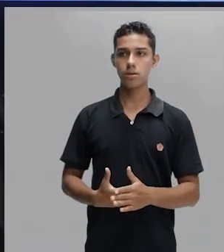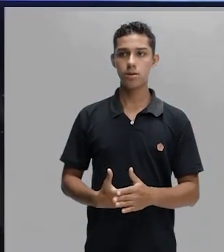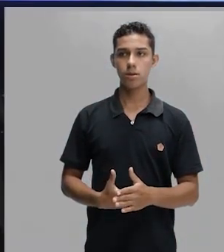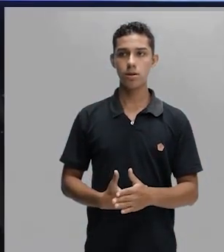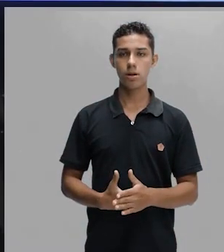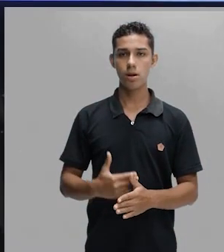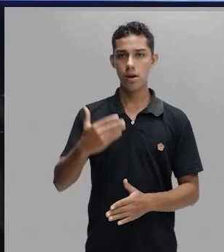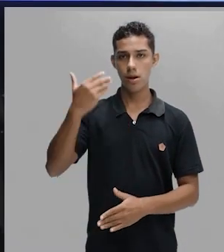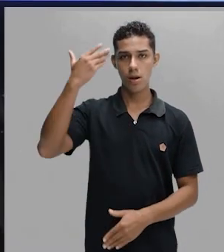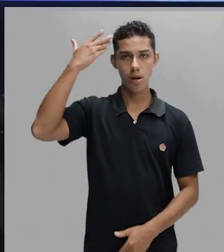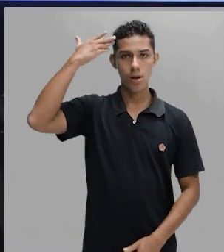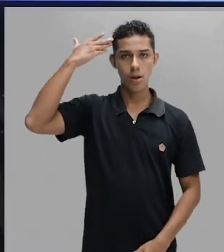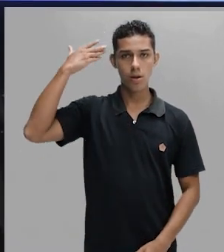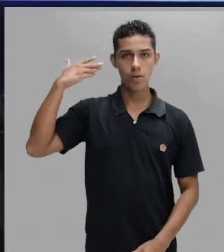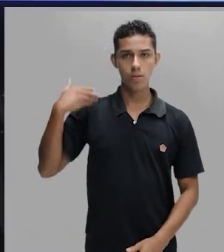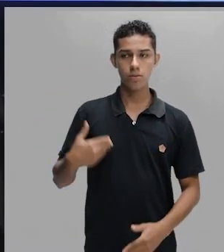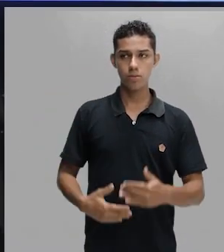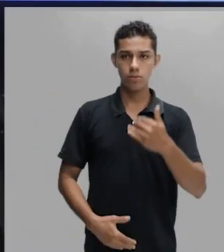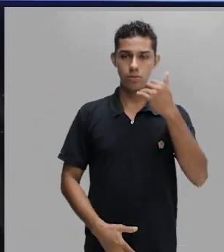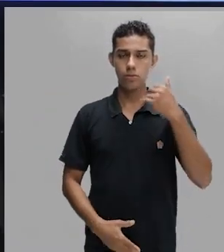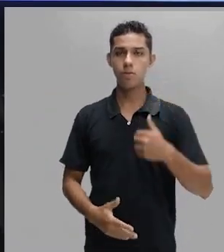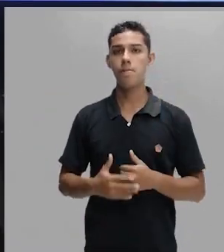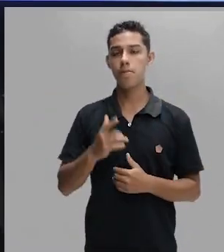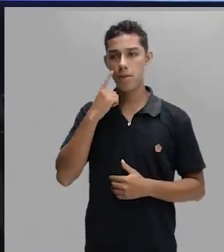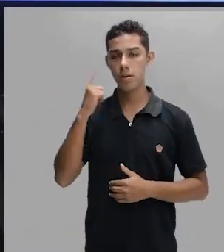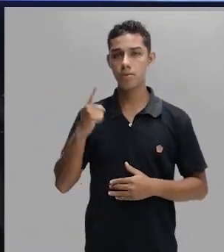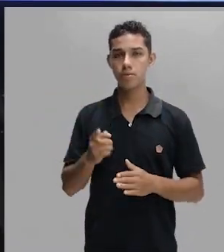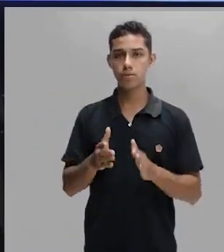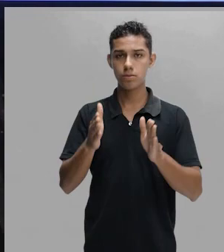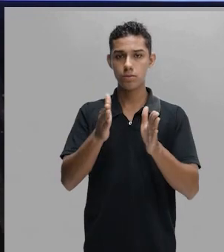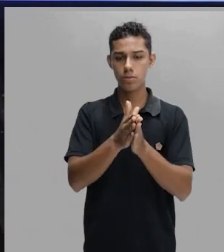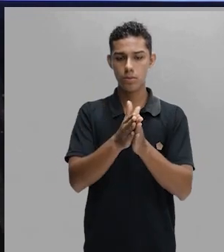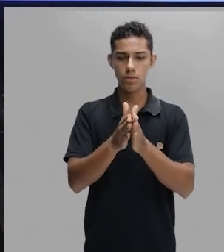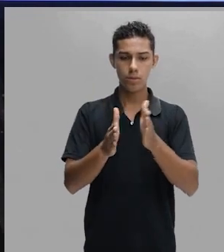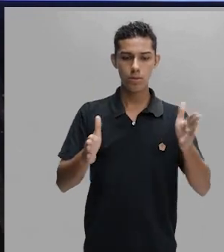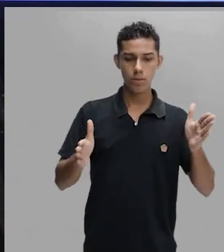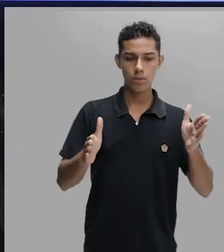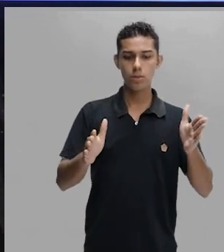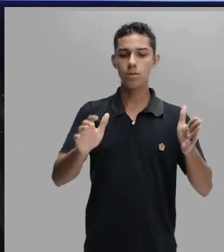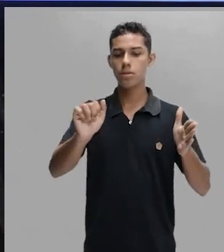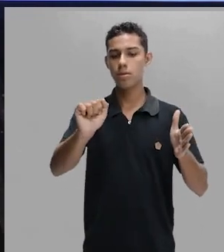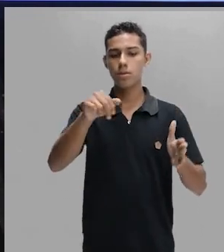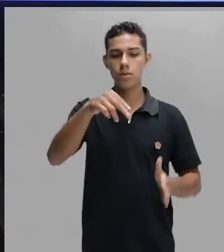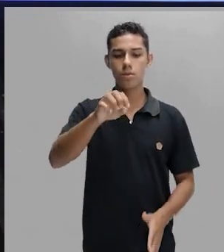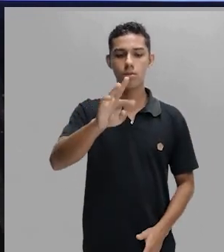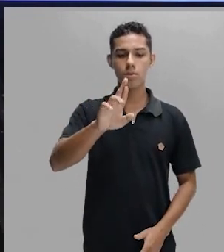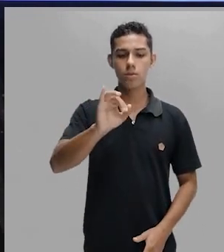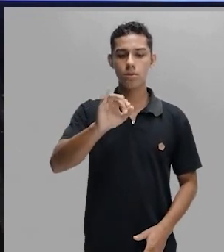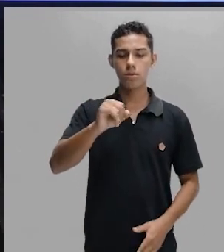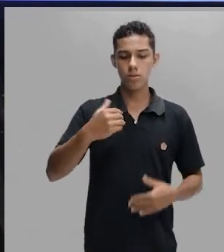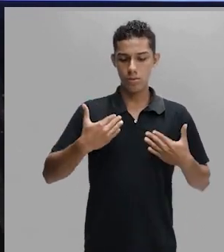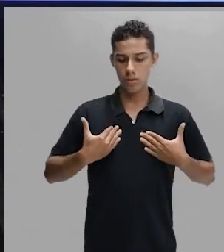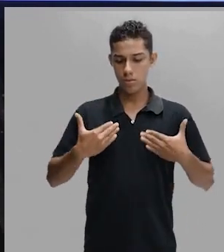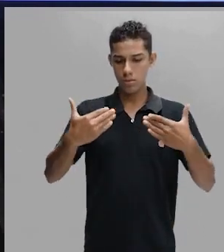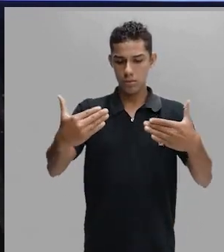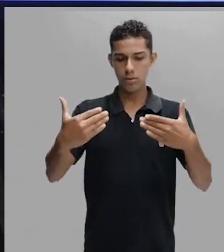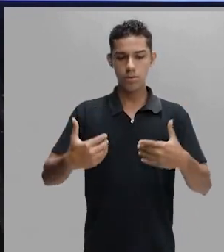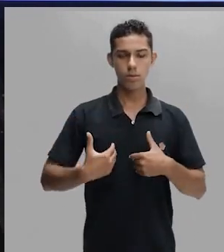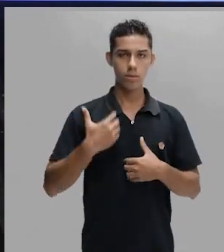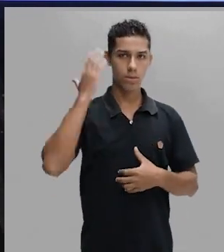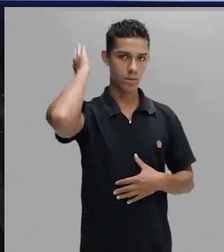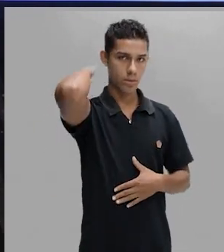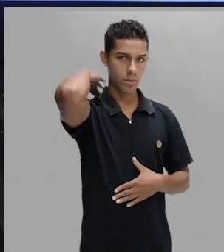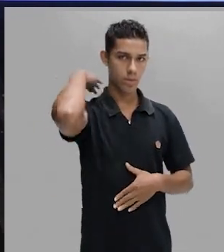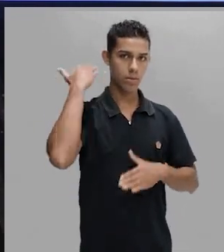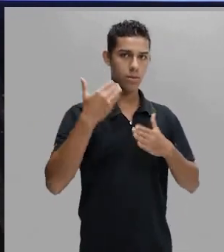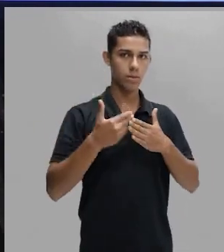aqui na lateral do meu corpo. Vai dividir o quê? Em anterior e posterior. Tá certo? Então, vai